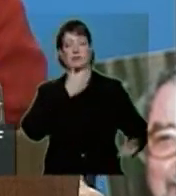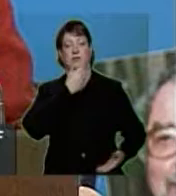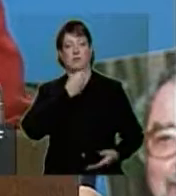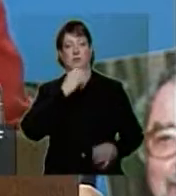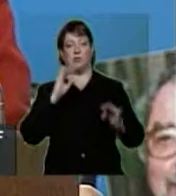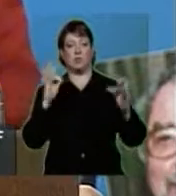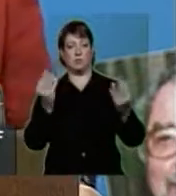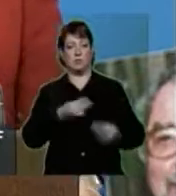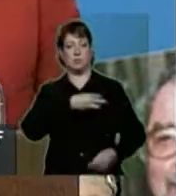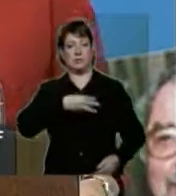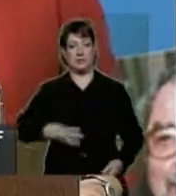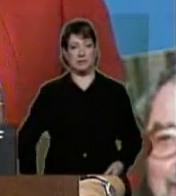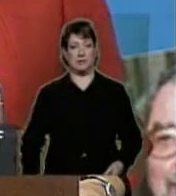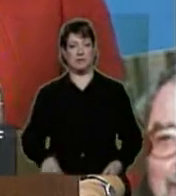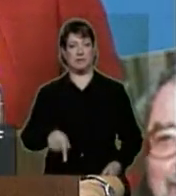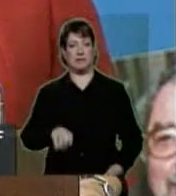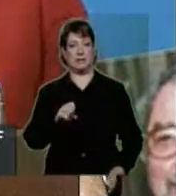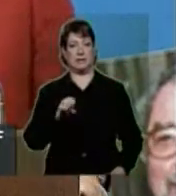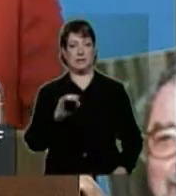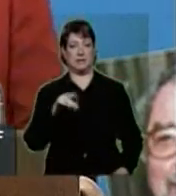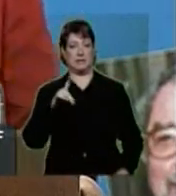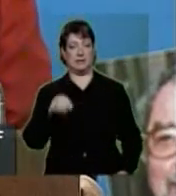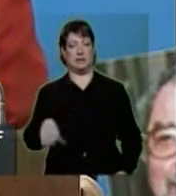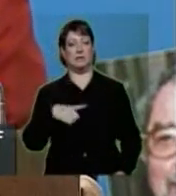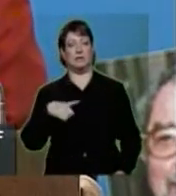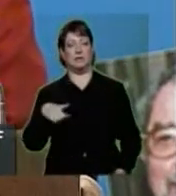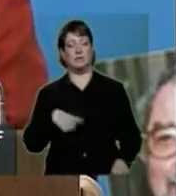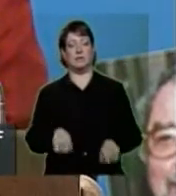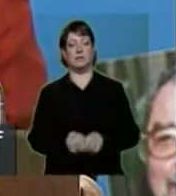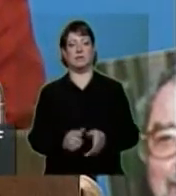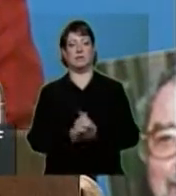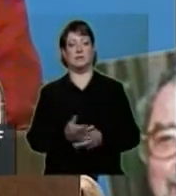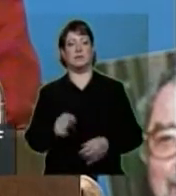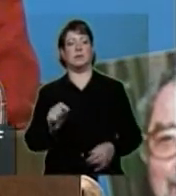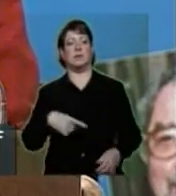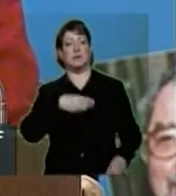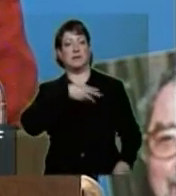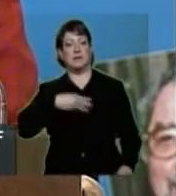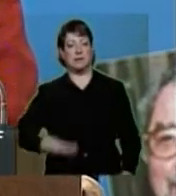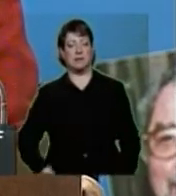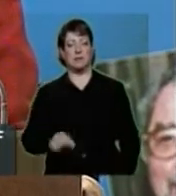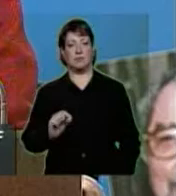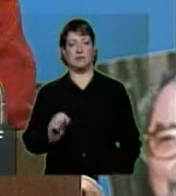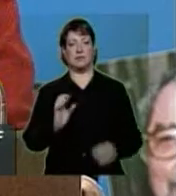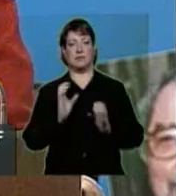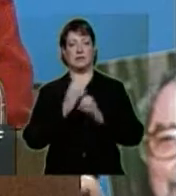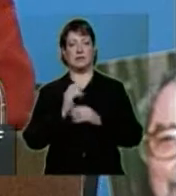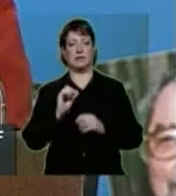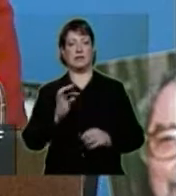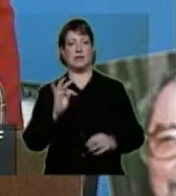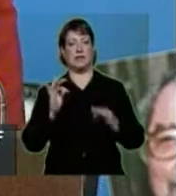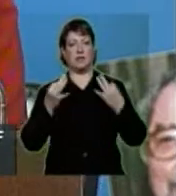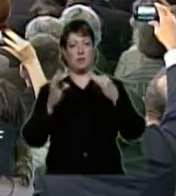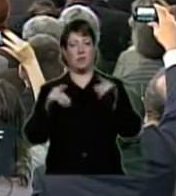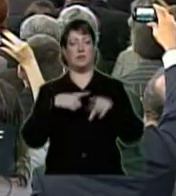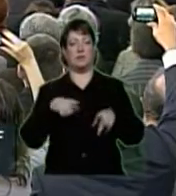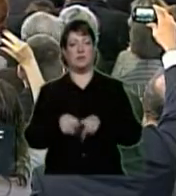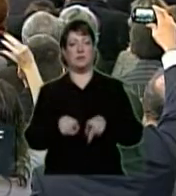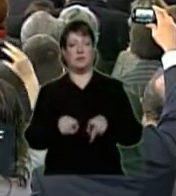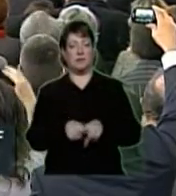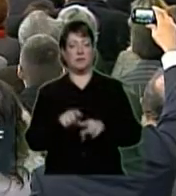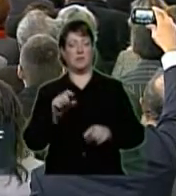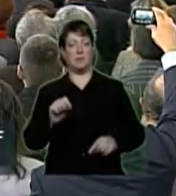aqui cumprimentando o ministro da Ciência, Tecnologia e Inovação, Marco Antônio